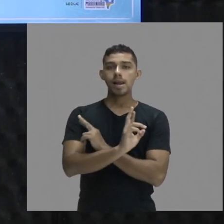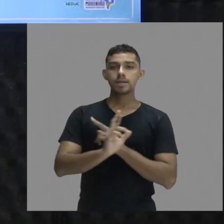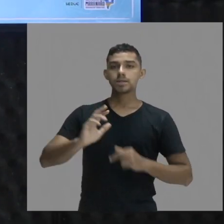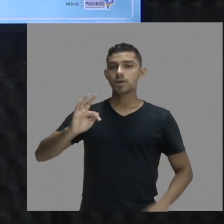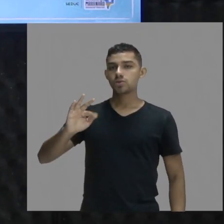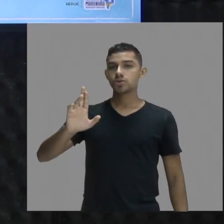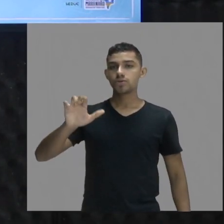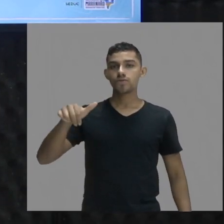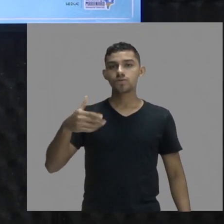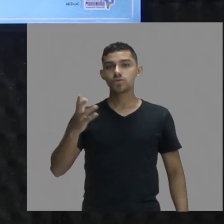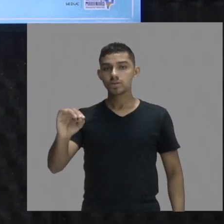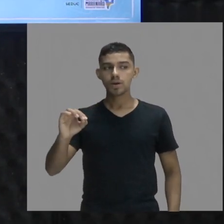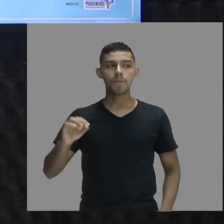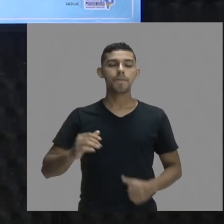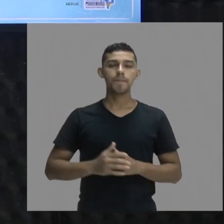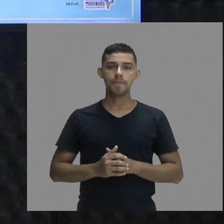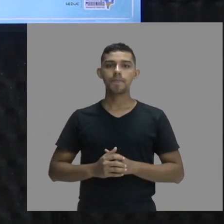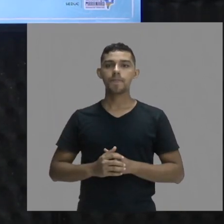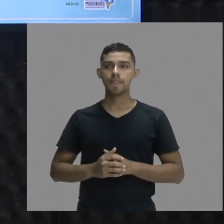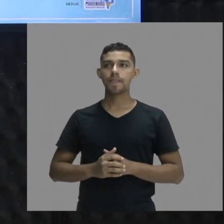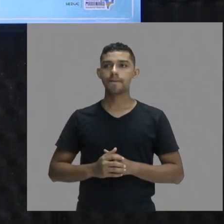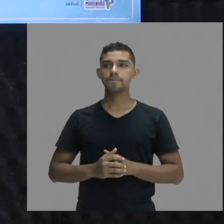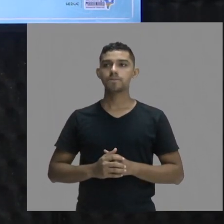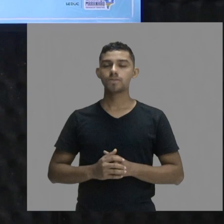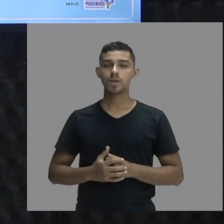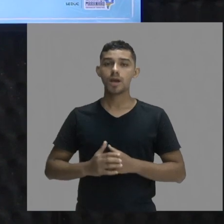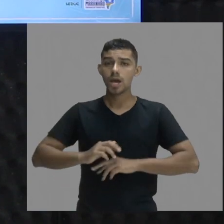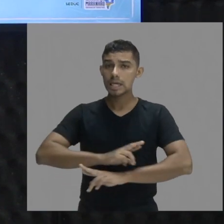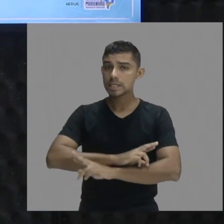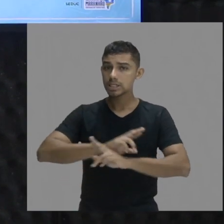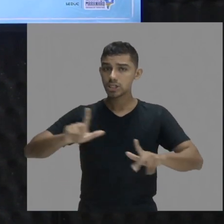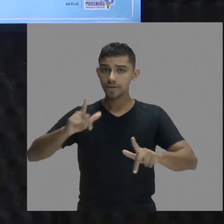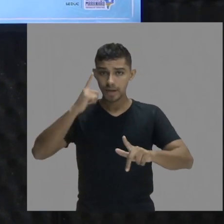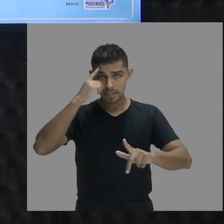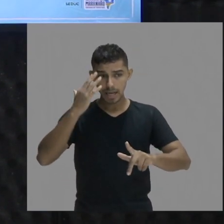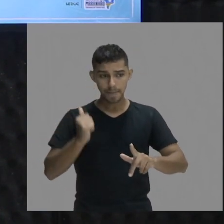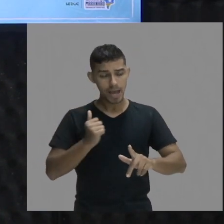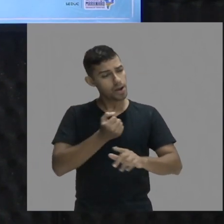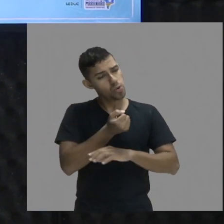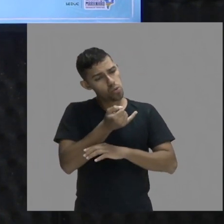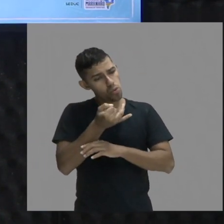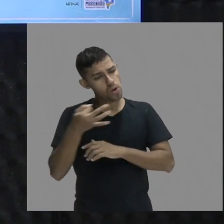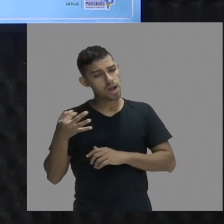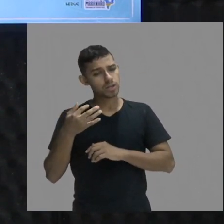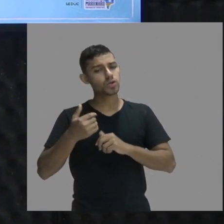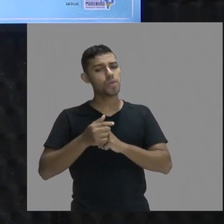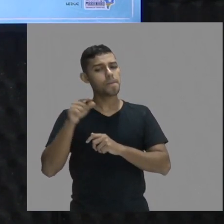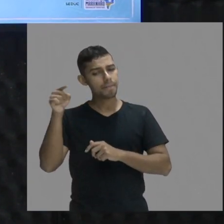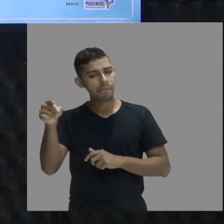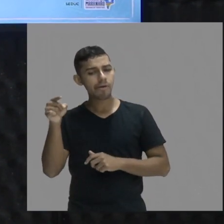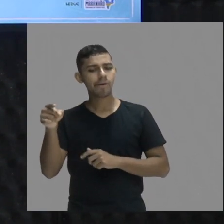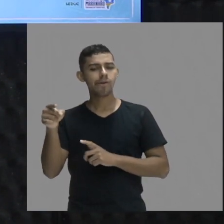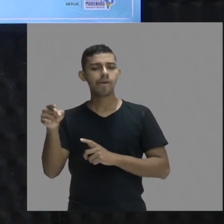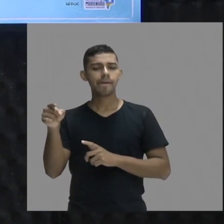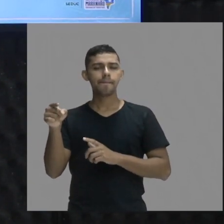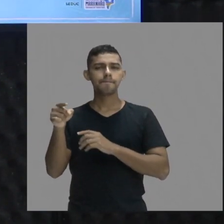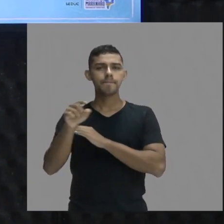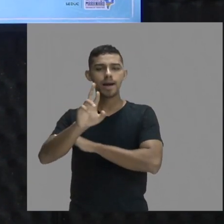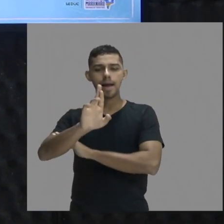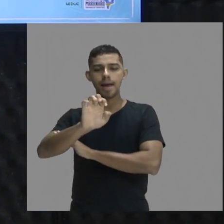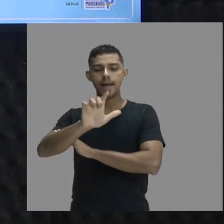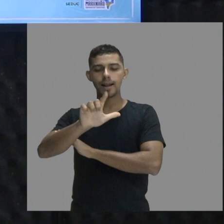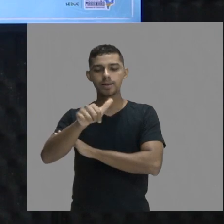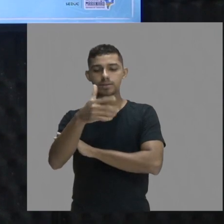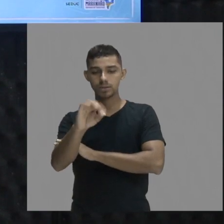gente vai ver agora. Tá? Diferenciar, saber quando uma relação é uma função.